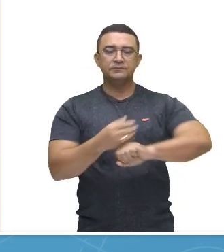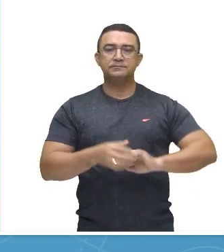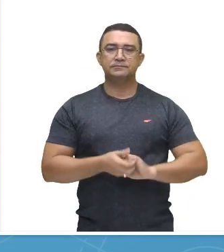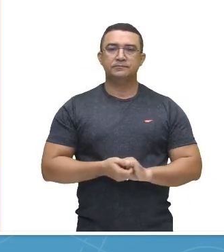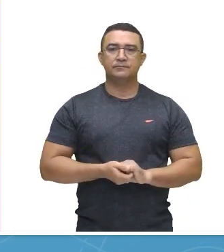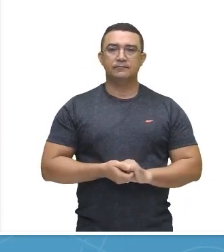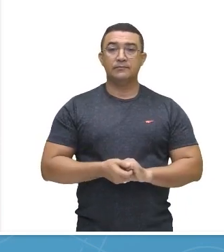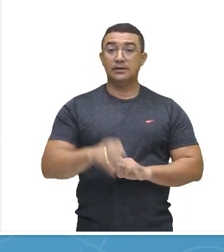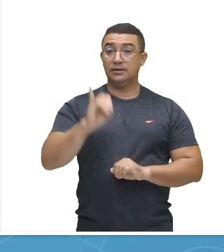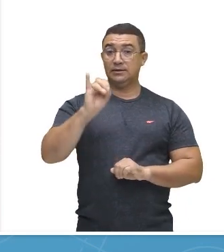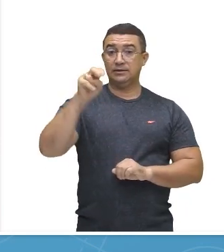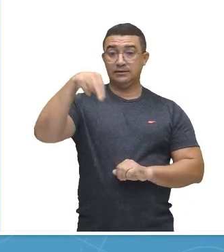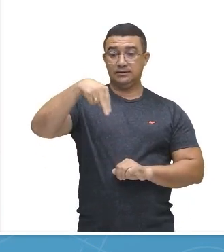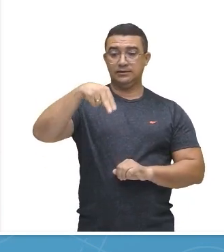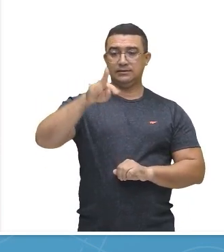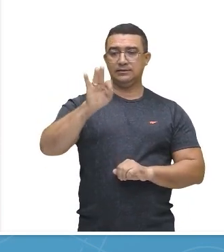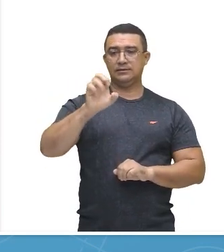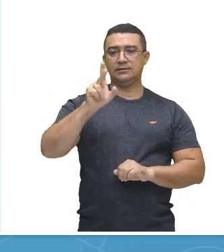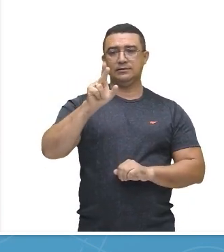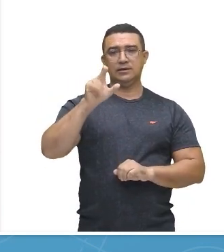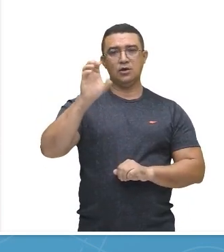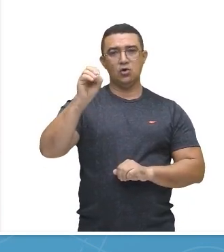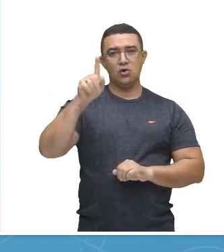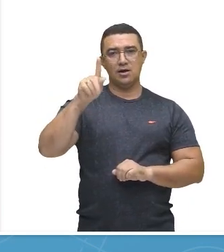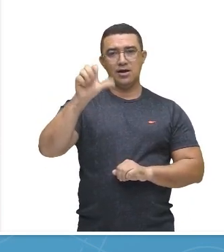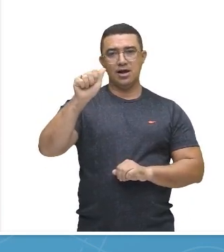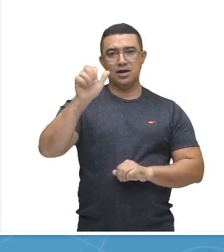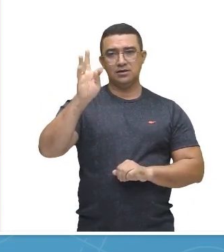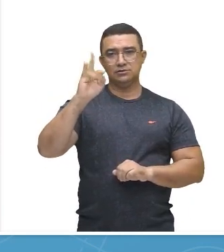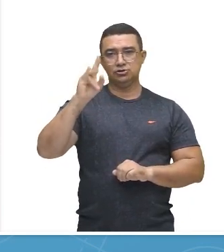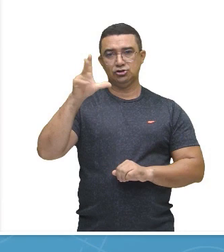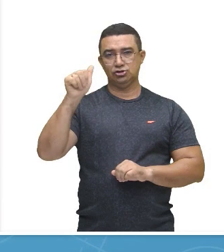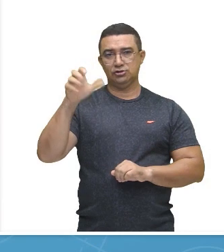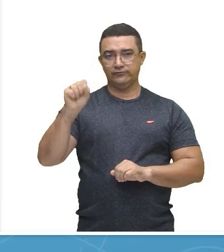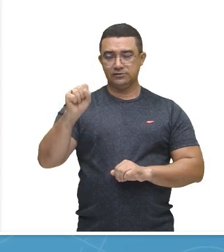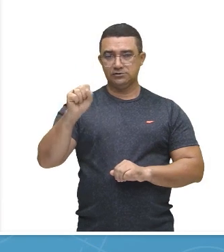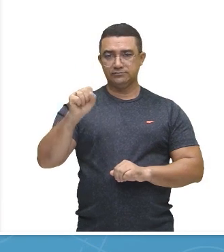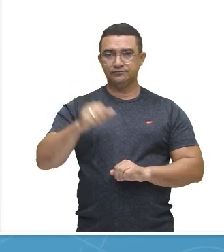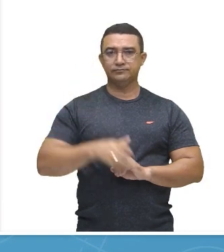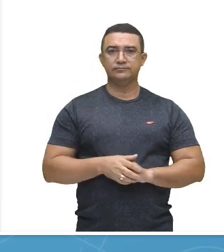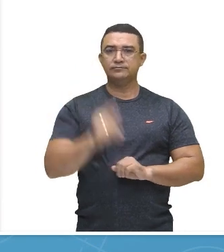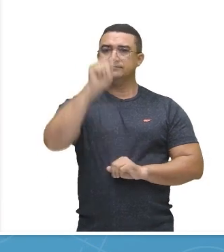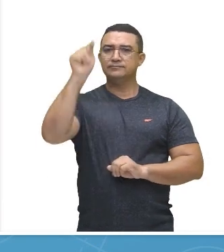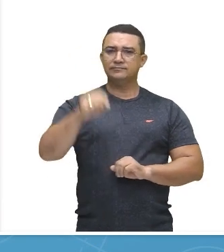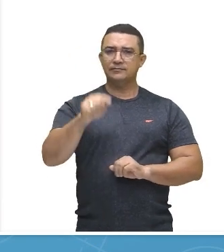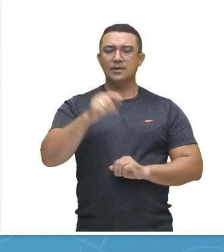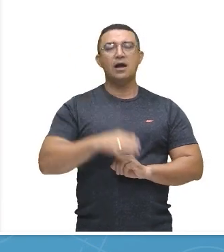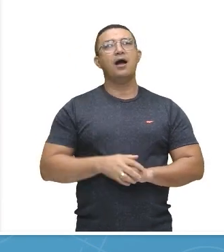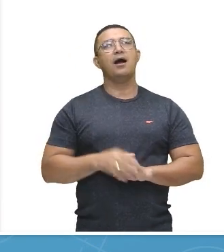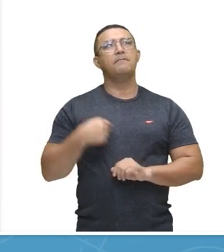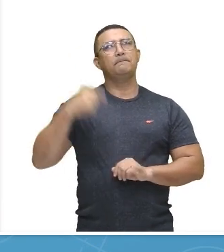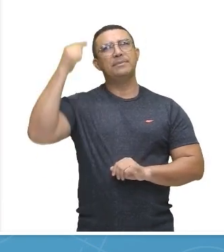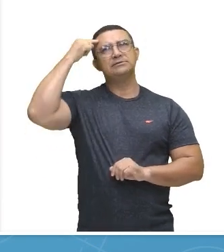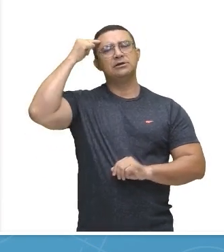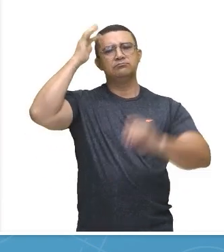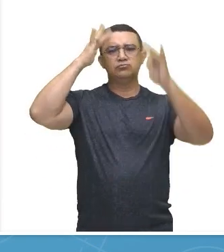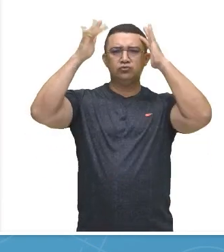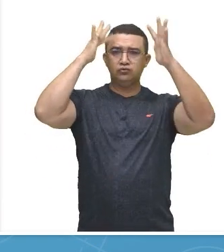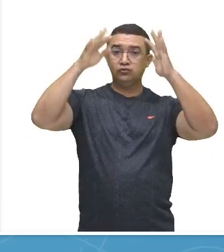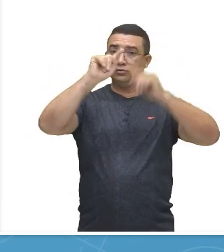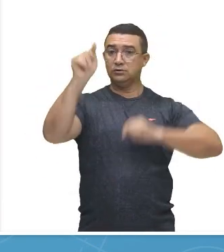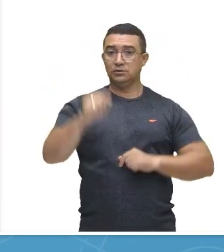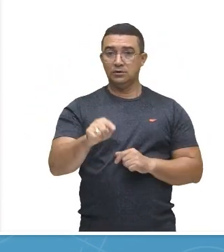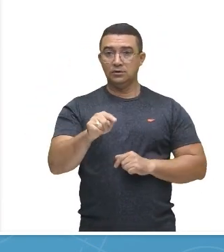aqui. Interrogativa. Professor, a interrogativa eu pensei em interrogação.